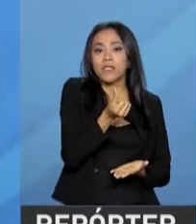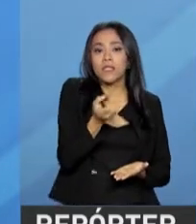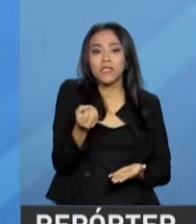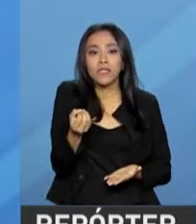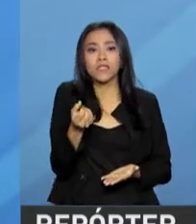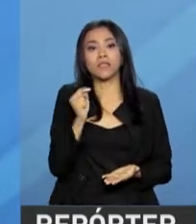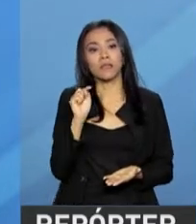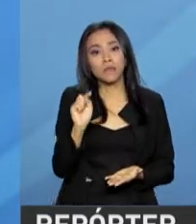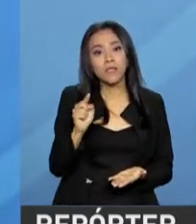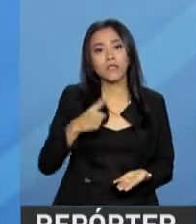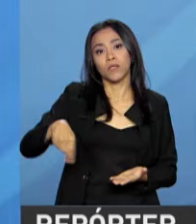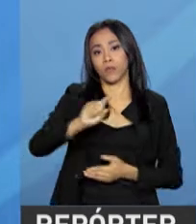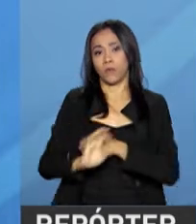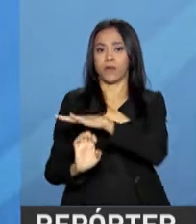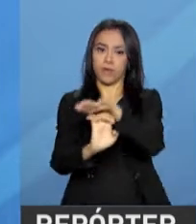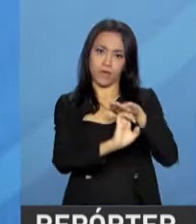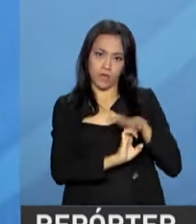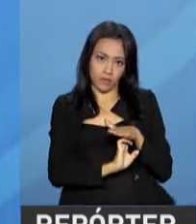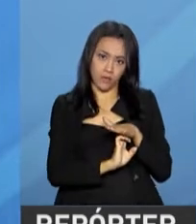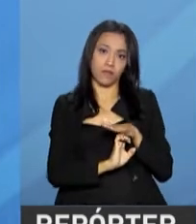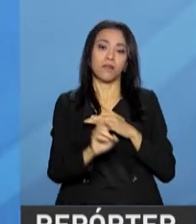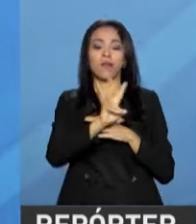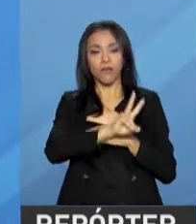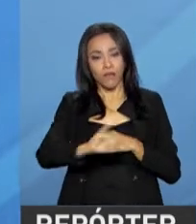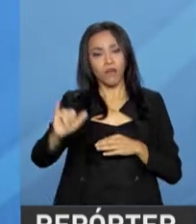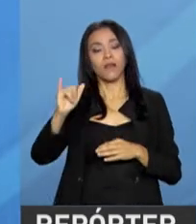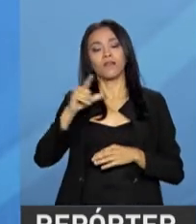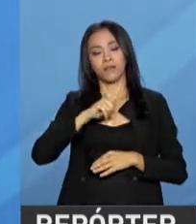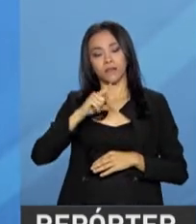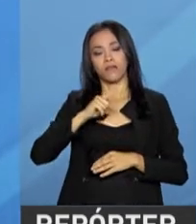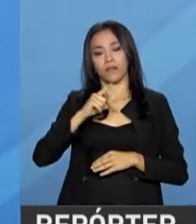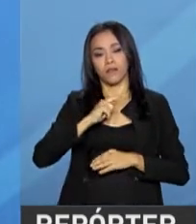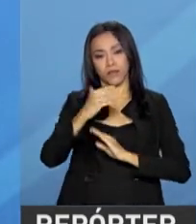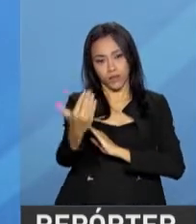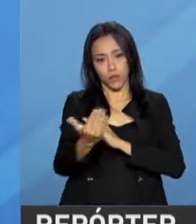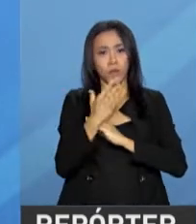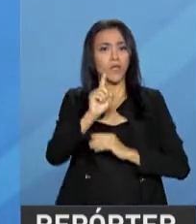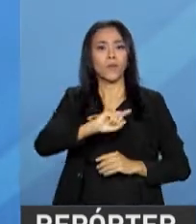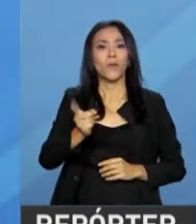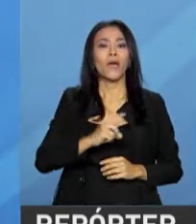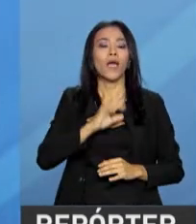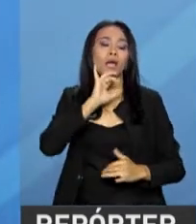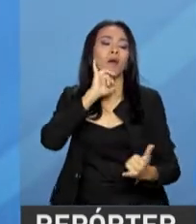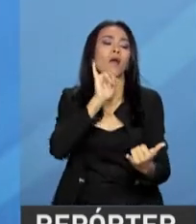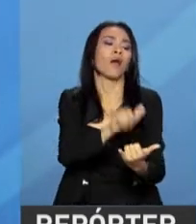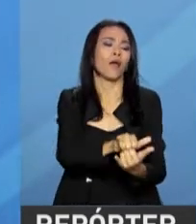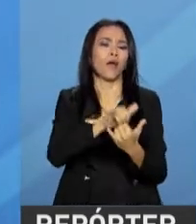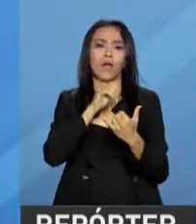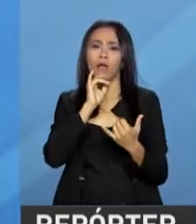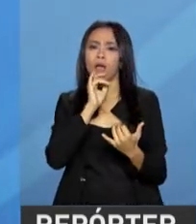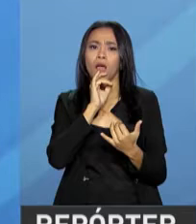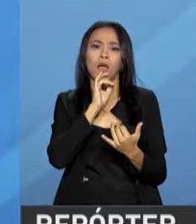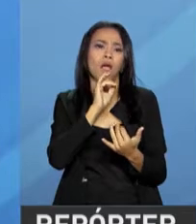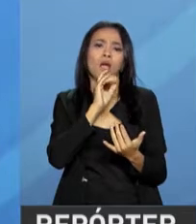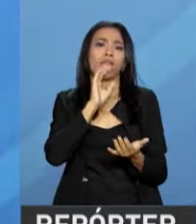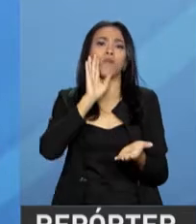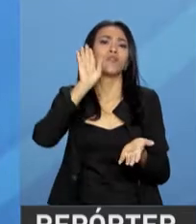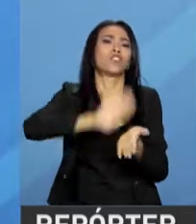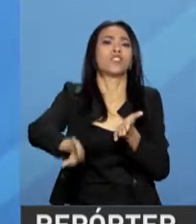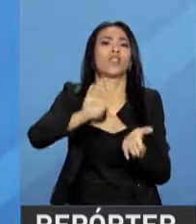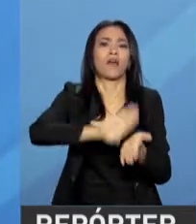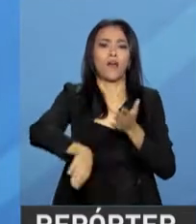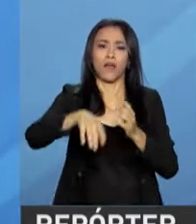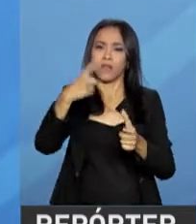empresas presidentes serão beneficiadas não é com o perdão de dívida não é com uma modalidade que